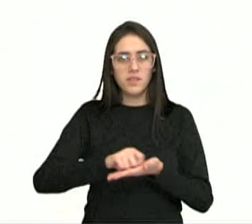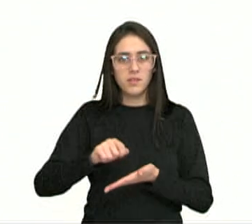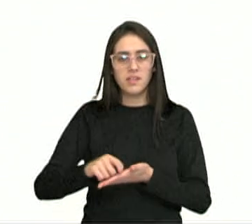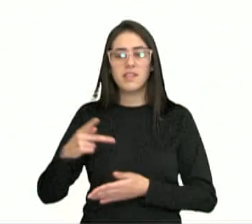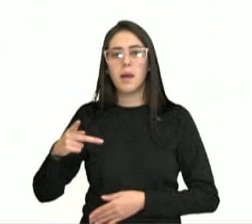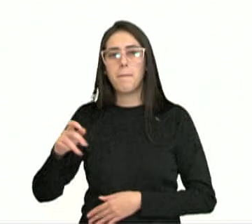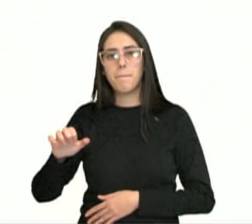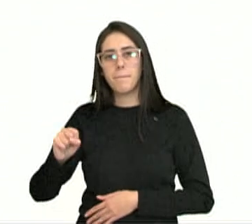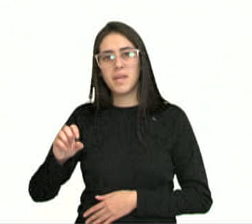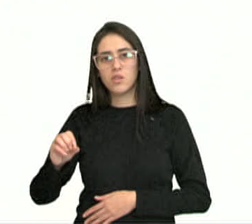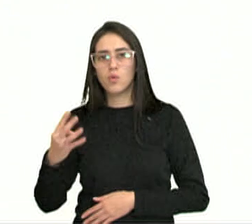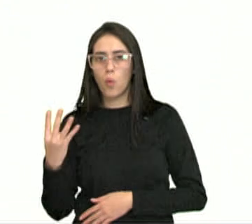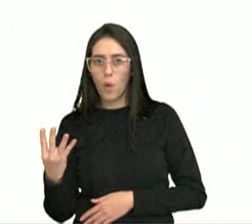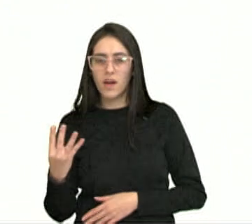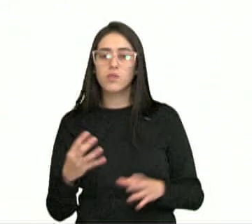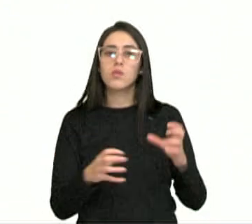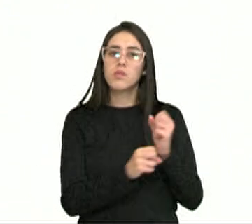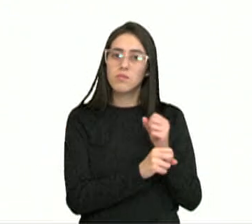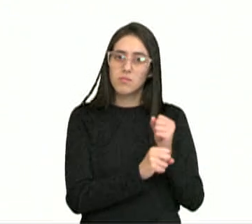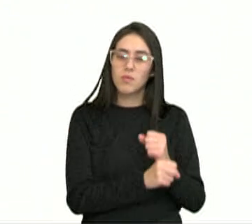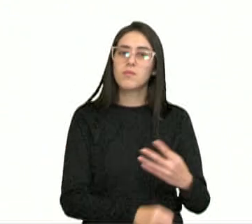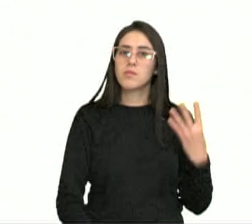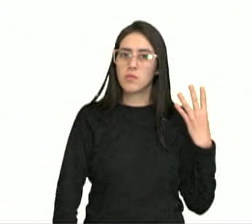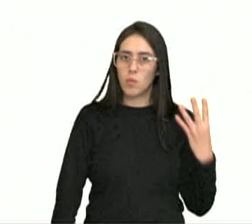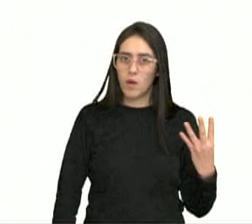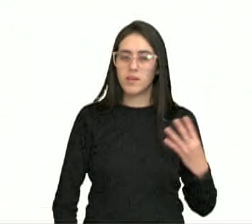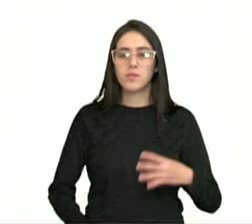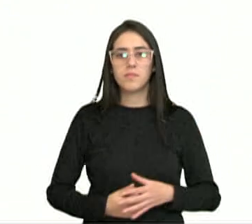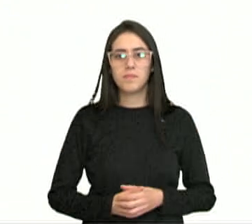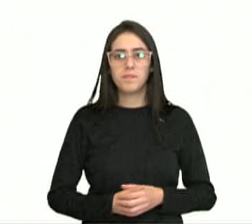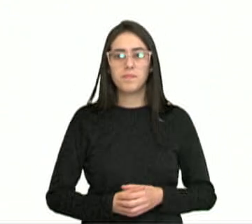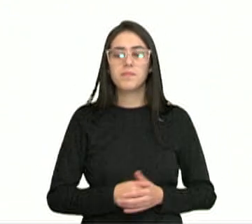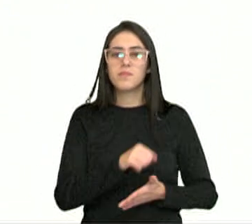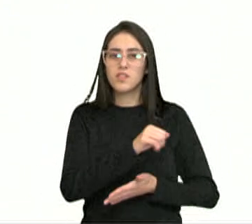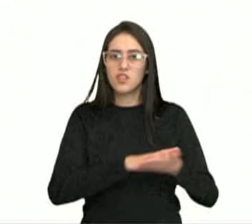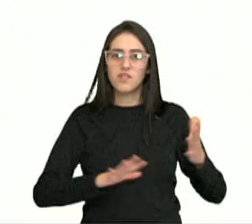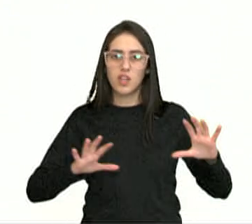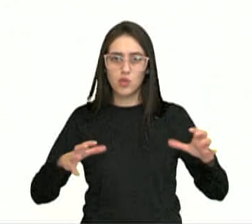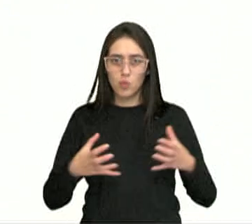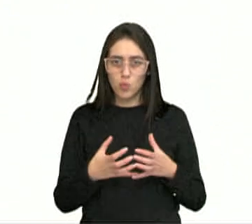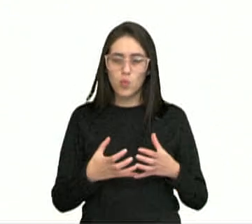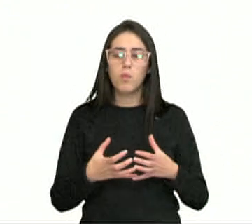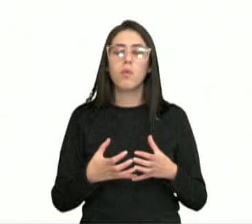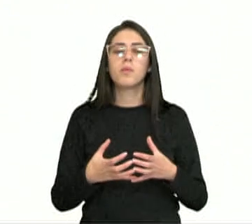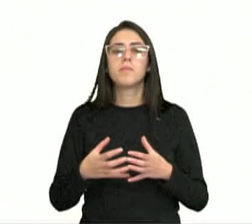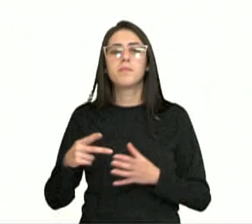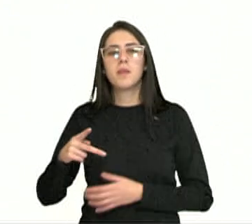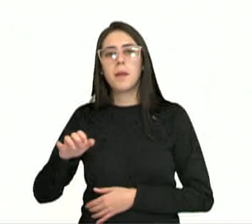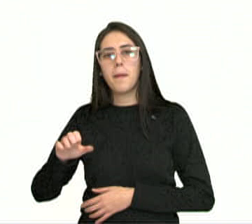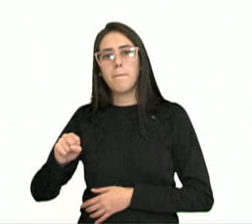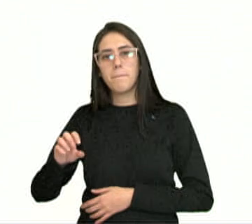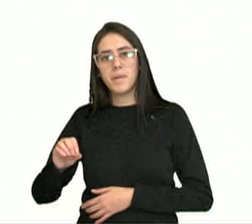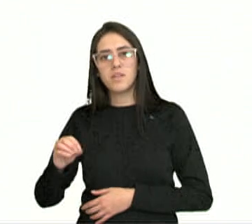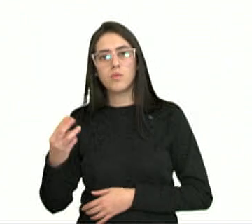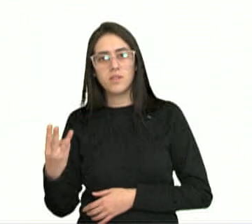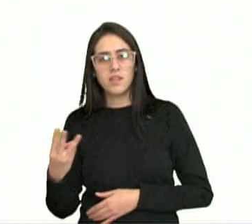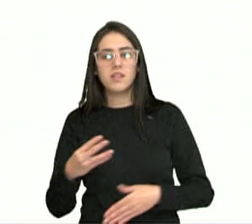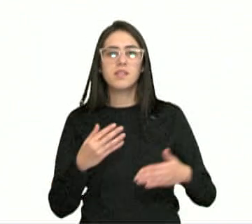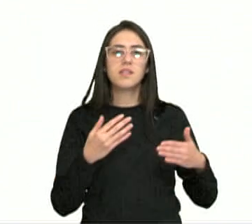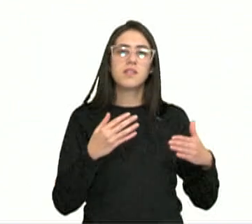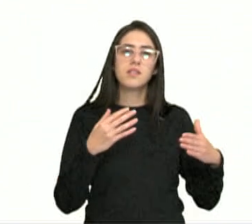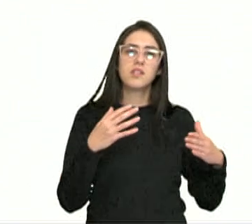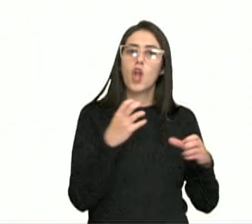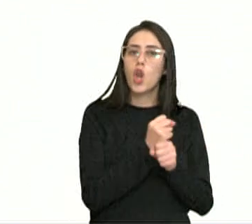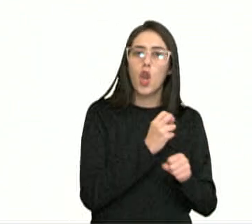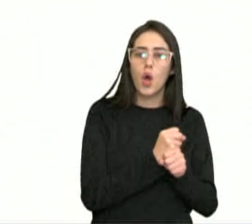peso 4 e a prova foi 4. E trabalho em grupo, peso 3 e a nota 5. Então